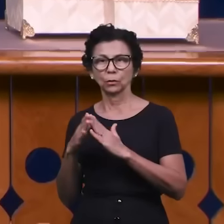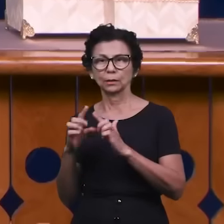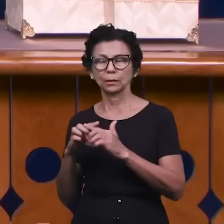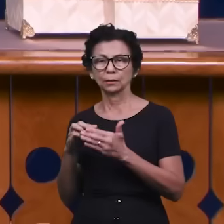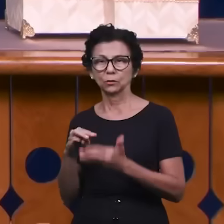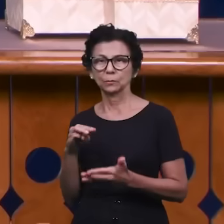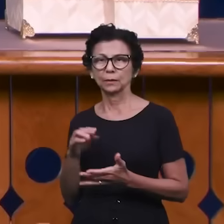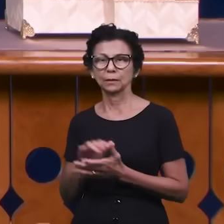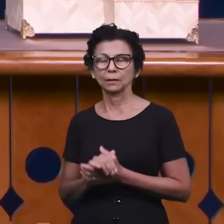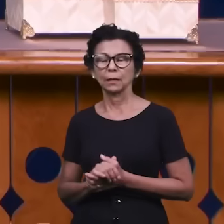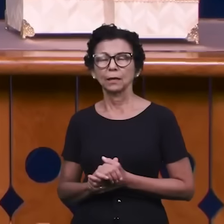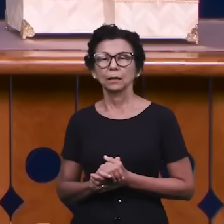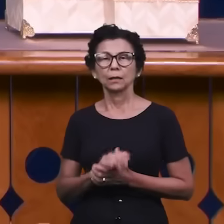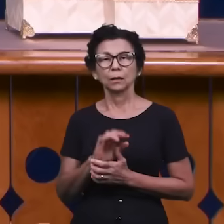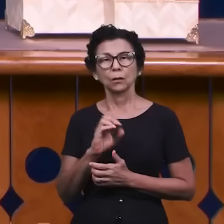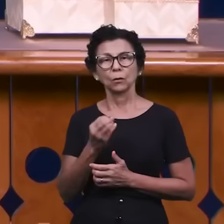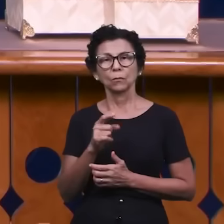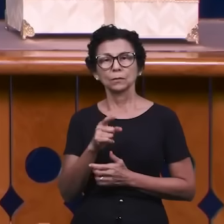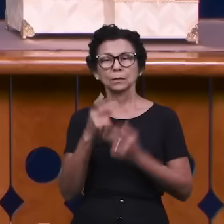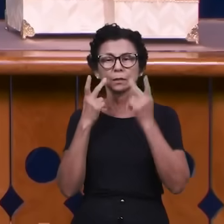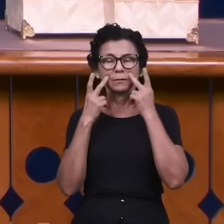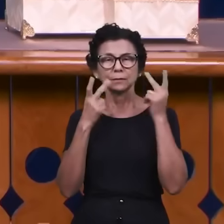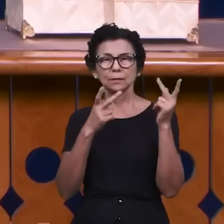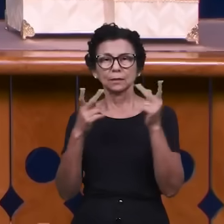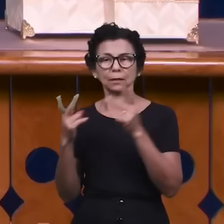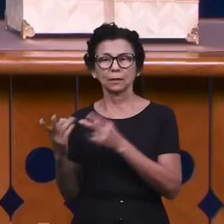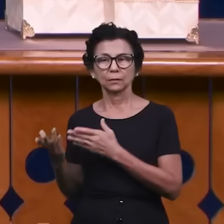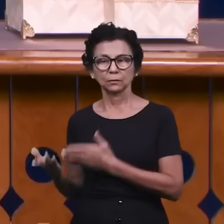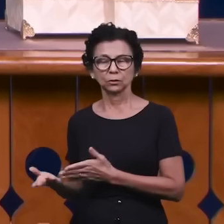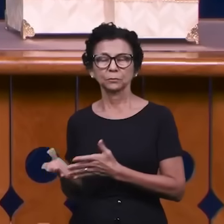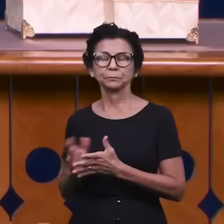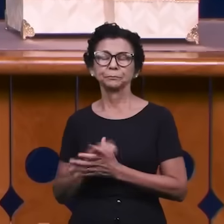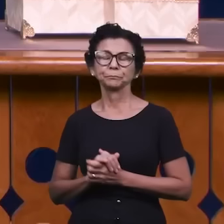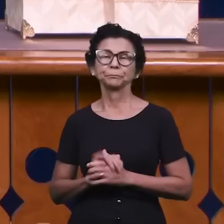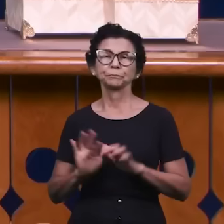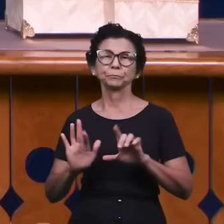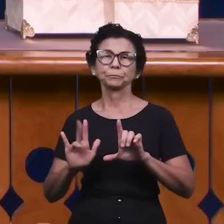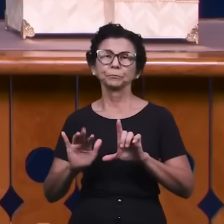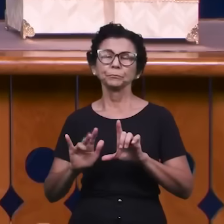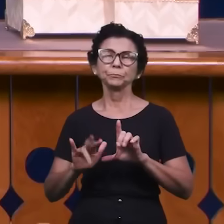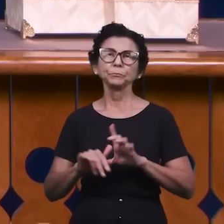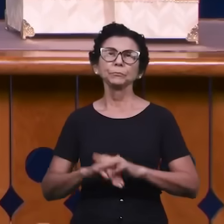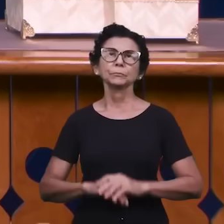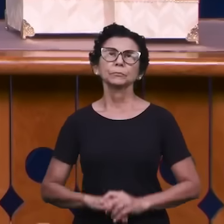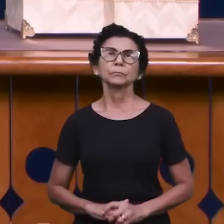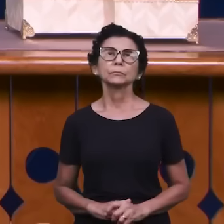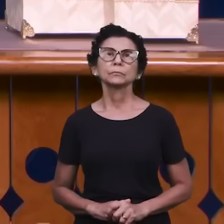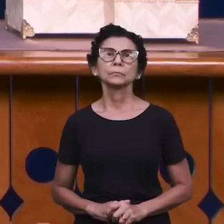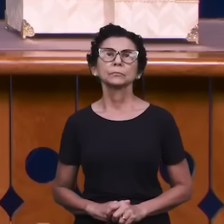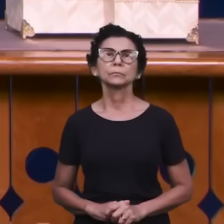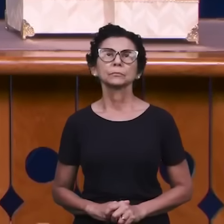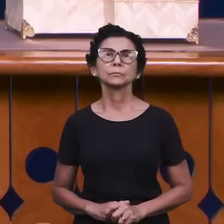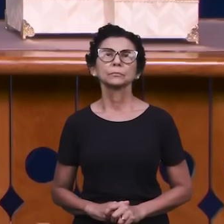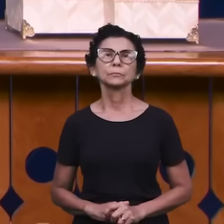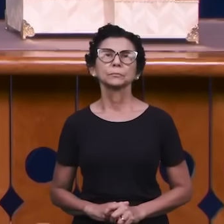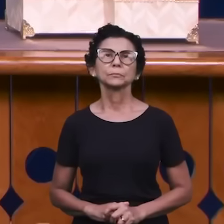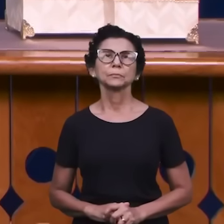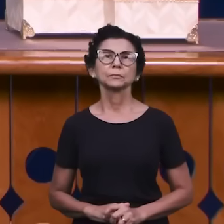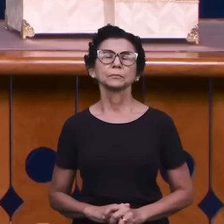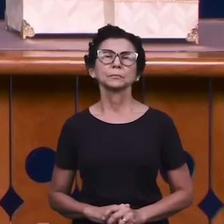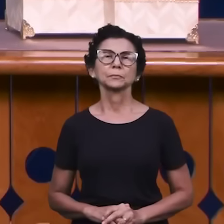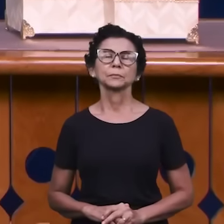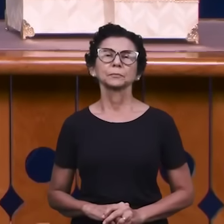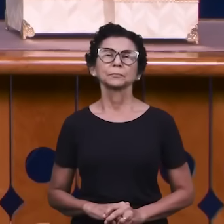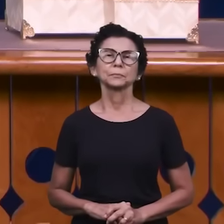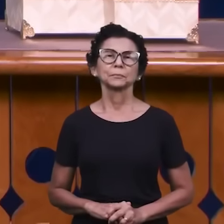escaneie esse QR Code que você será redirecionado a um contato para fornecer